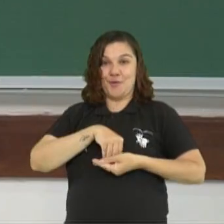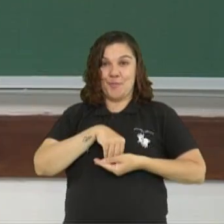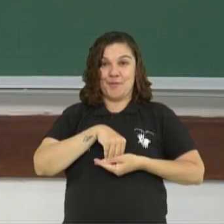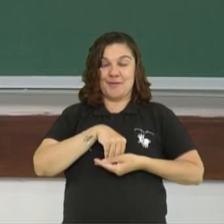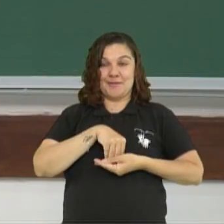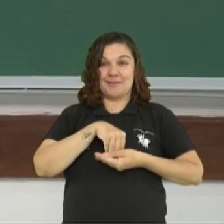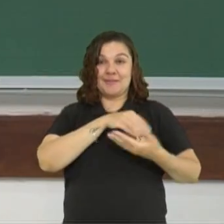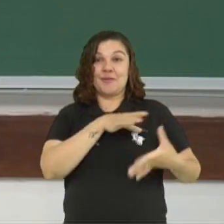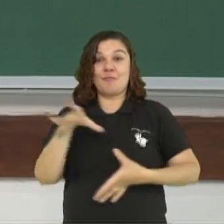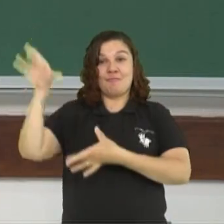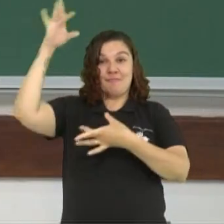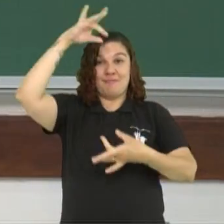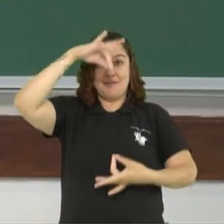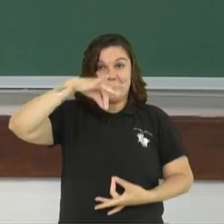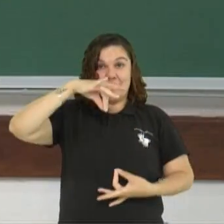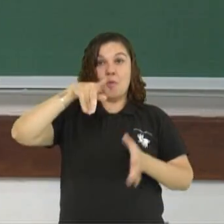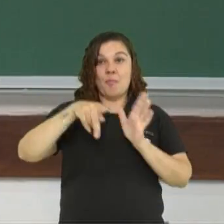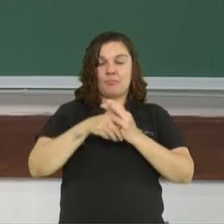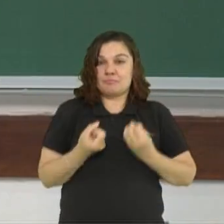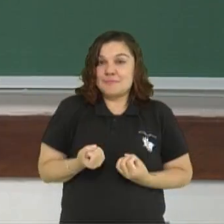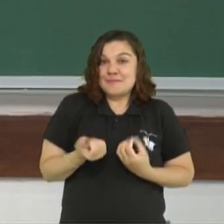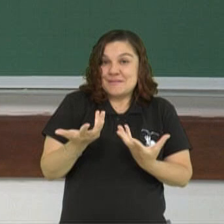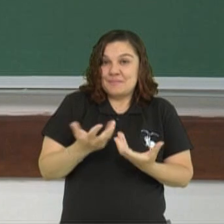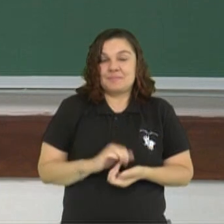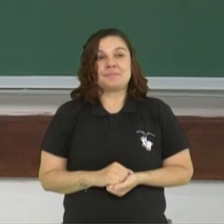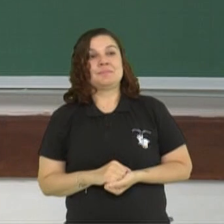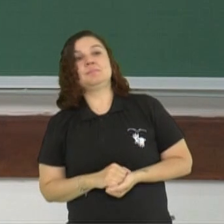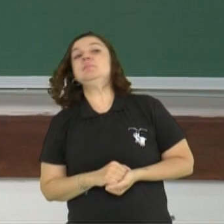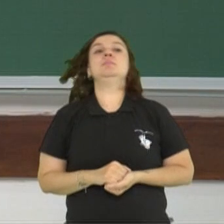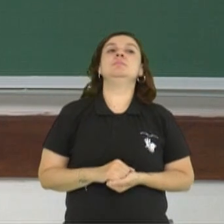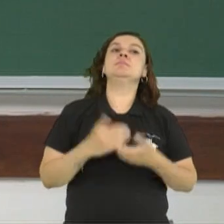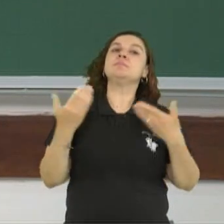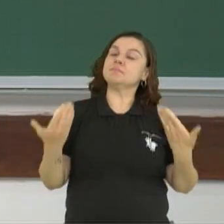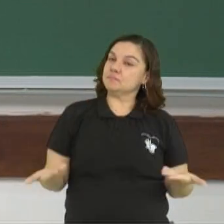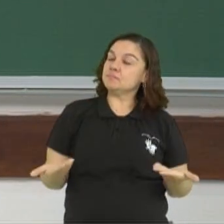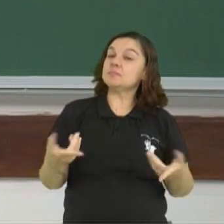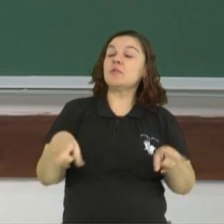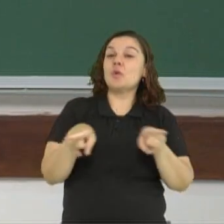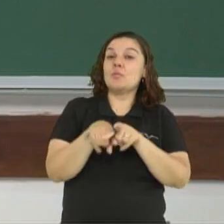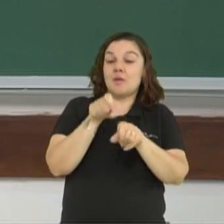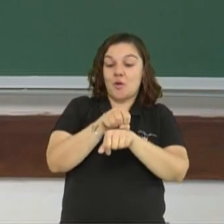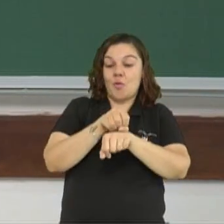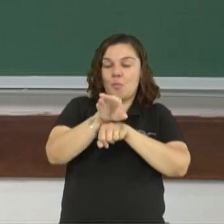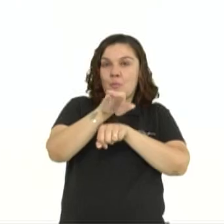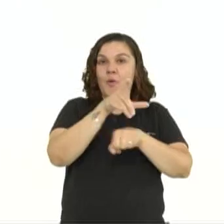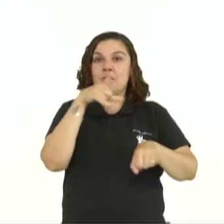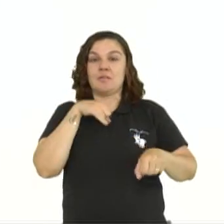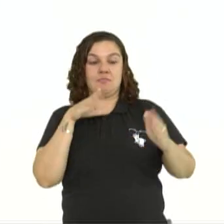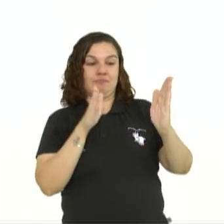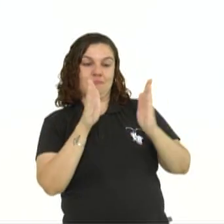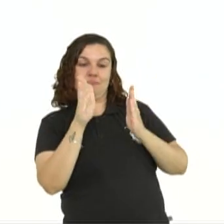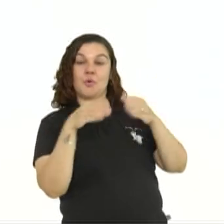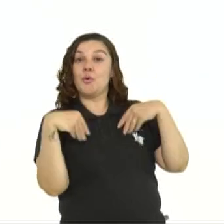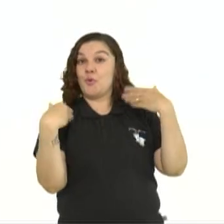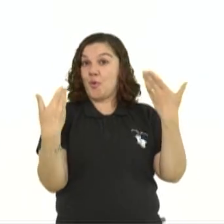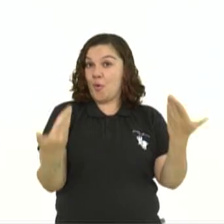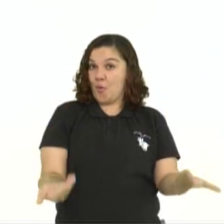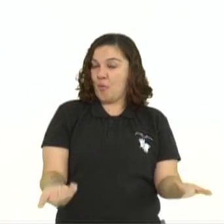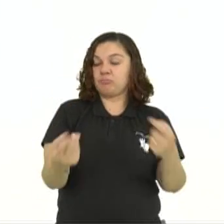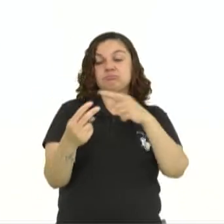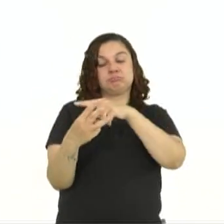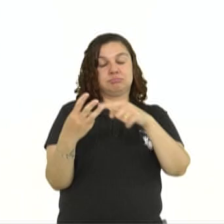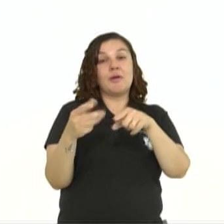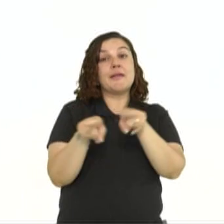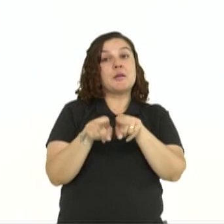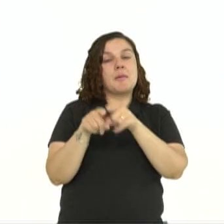disso. Então eu estou usando o meu corpo como expressão. Então o meio... existe um emissor, existe um meio que é o veículo, que pode ser esses três